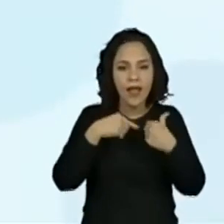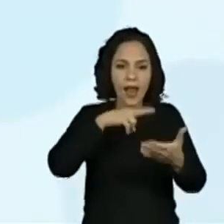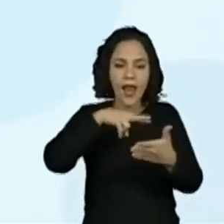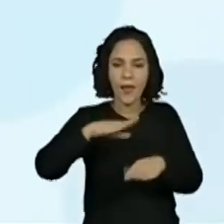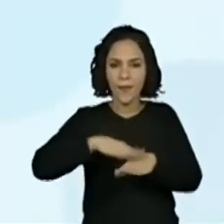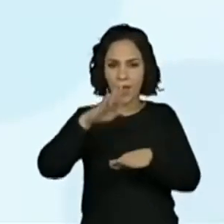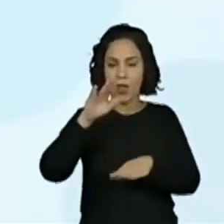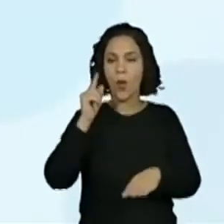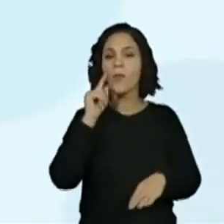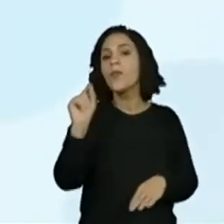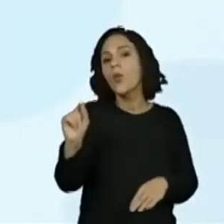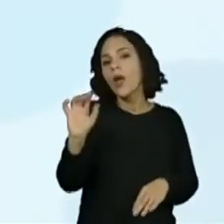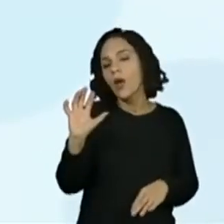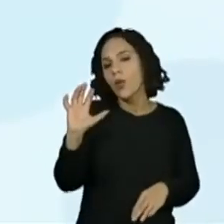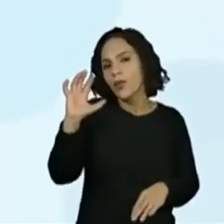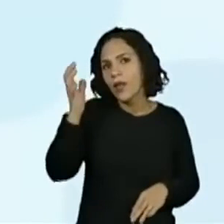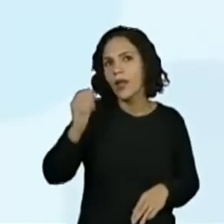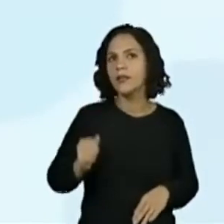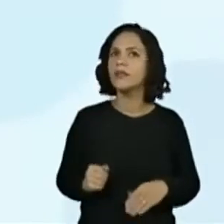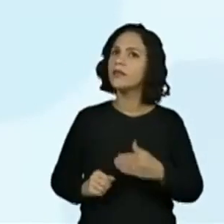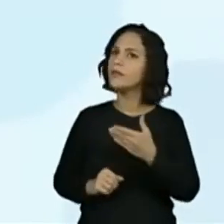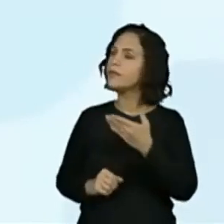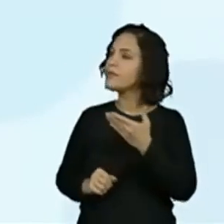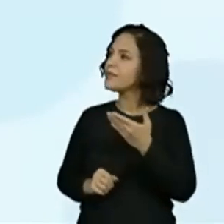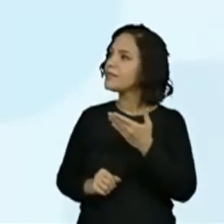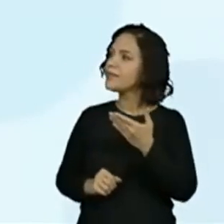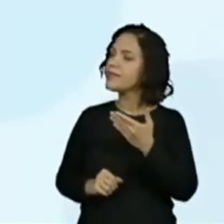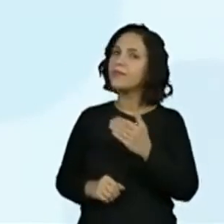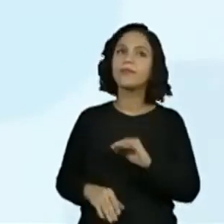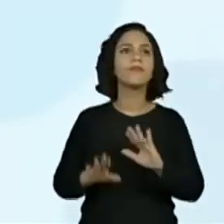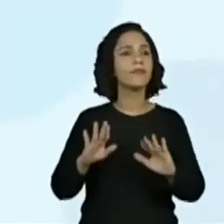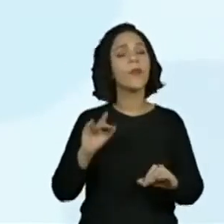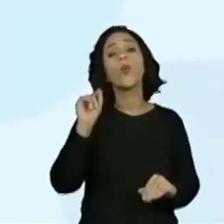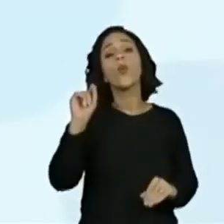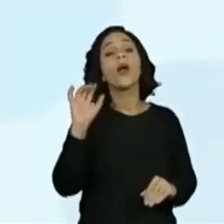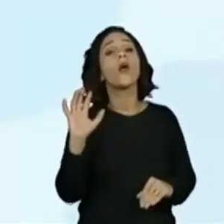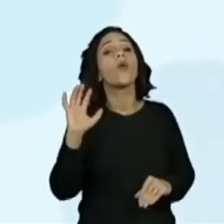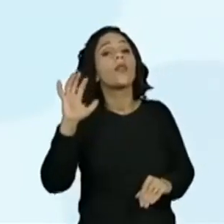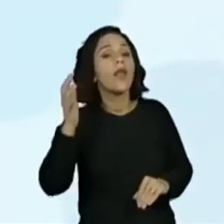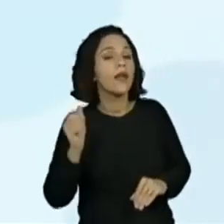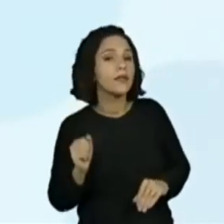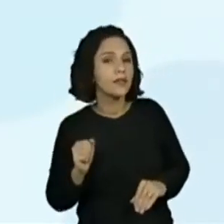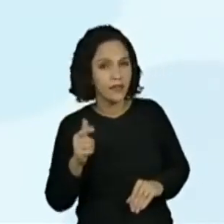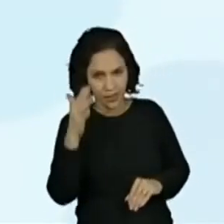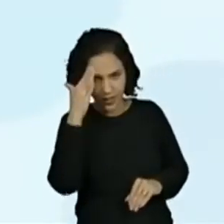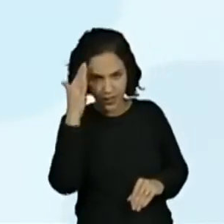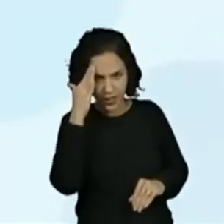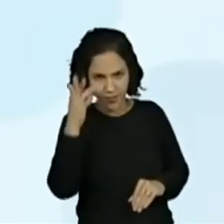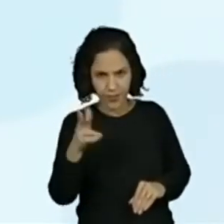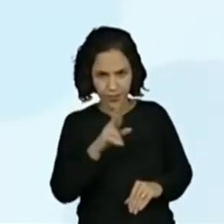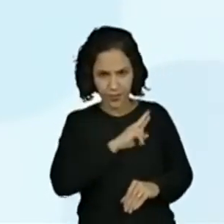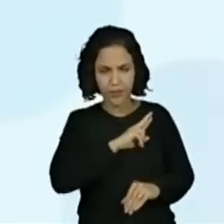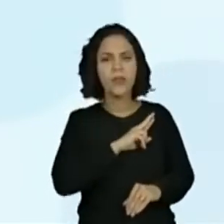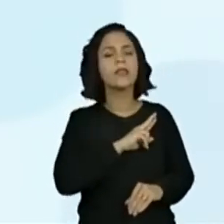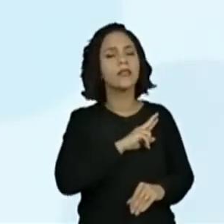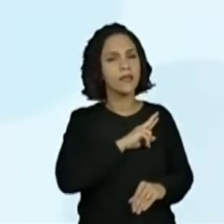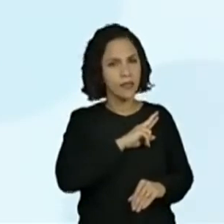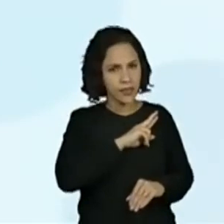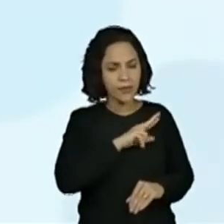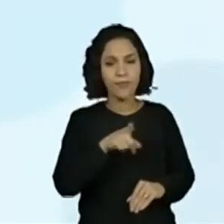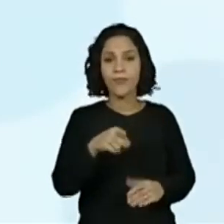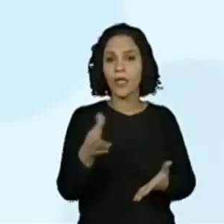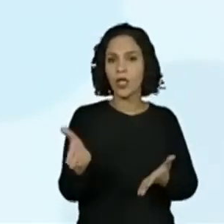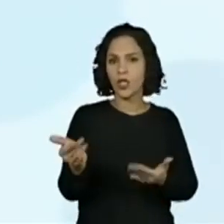tem o que aconteceu, né? Então, o que aconteceu, professora, você sabe? É a preocupação aí